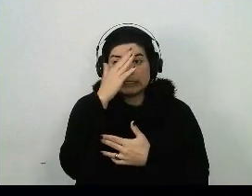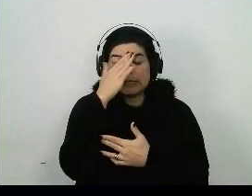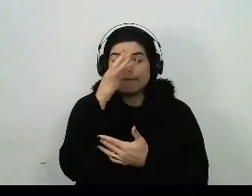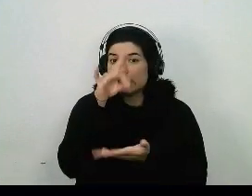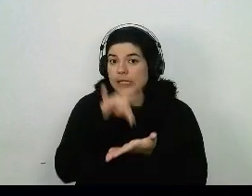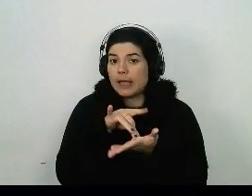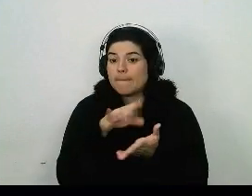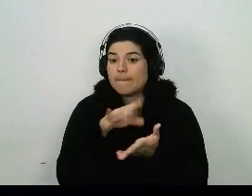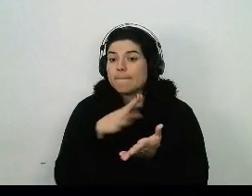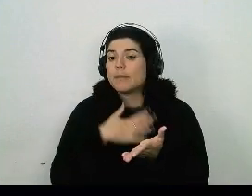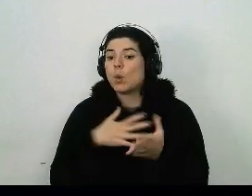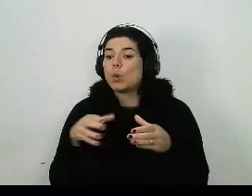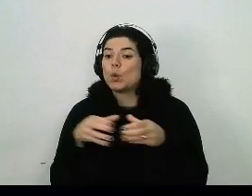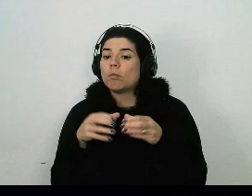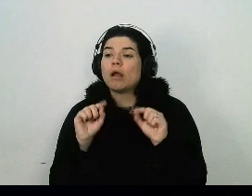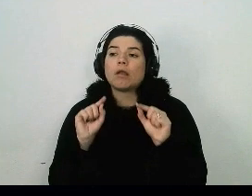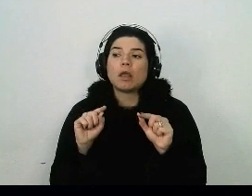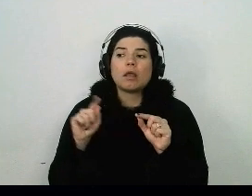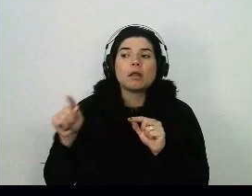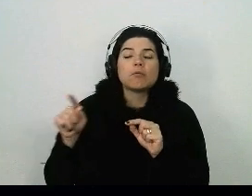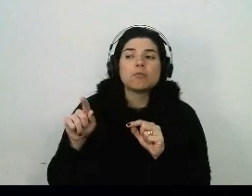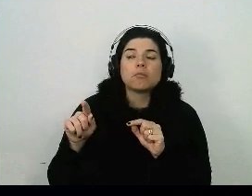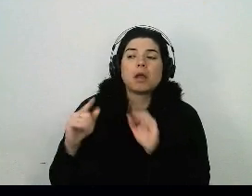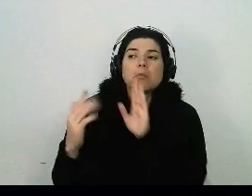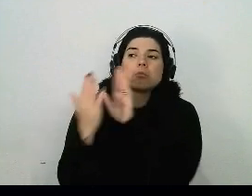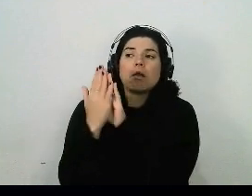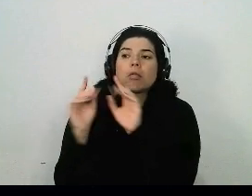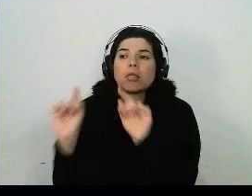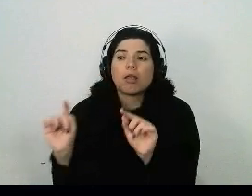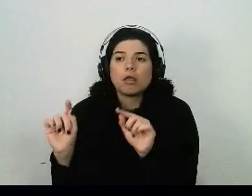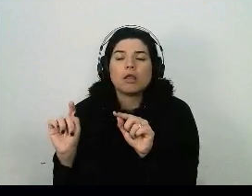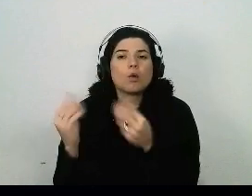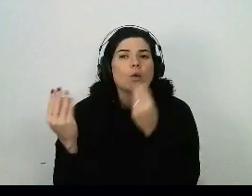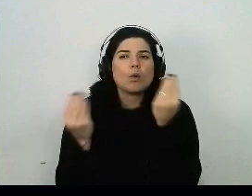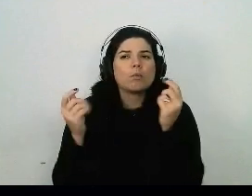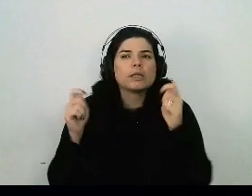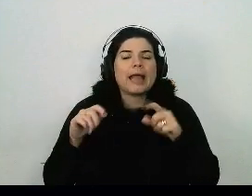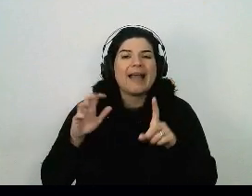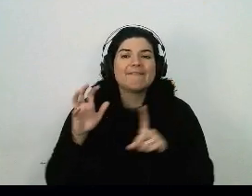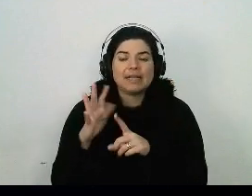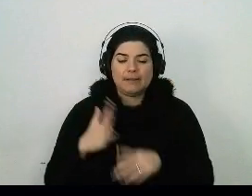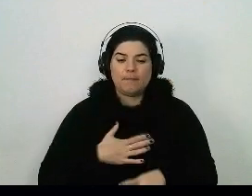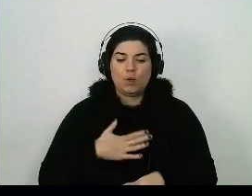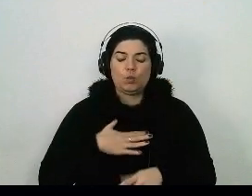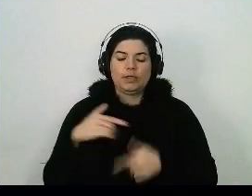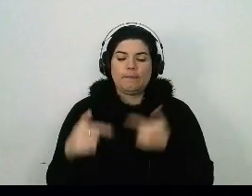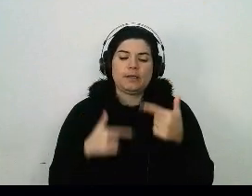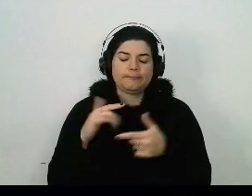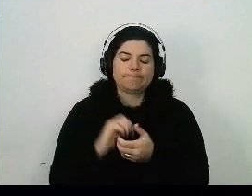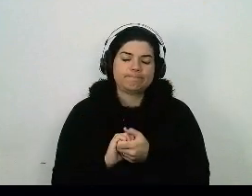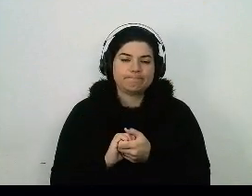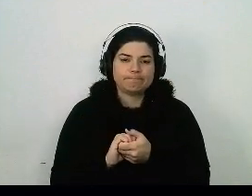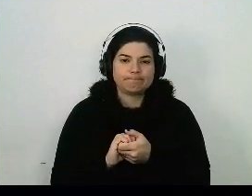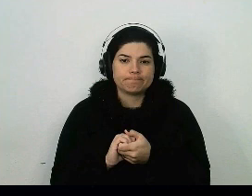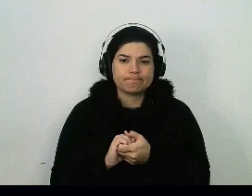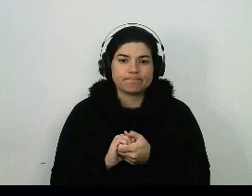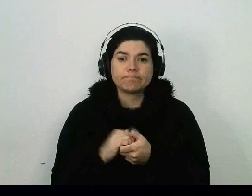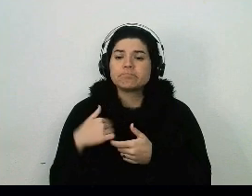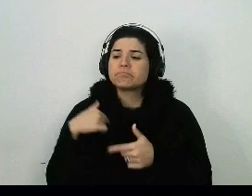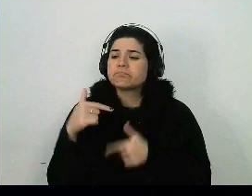o meu time para quem é o reporto porque que é o reporto e de que forma esse impacta o meu trabalho o significado do que eu faço